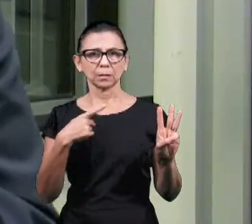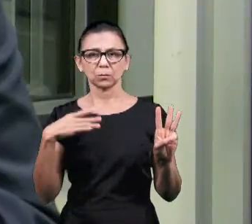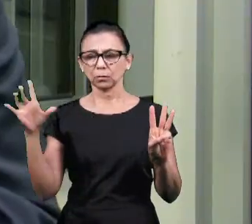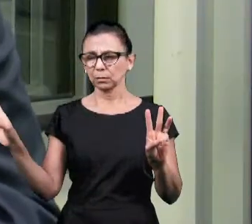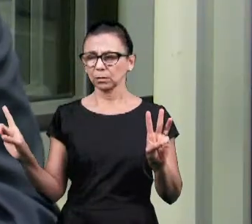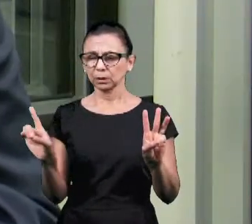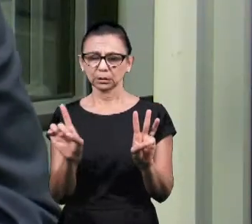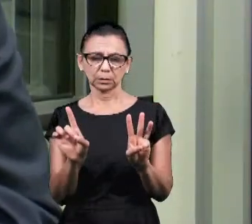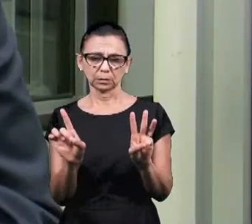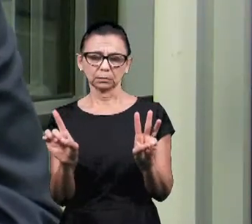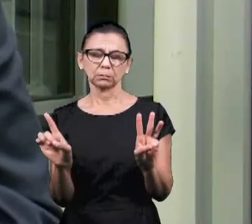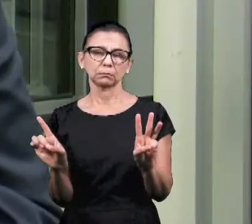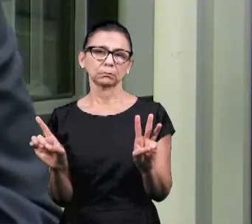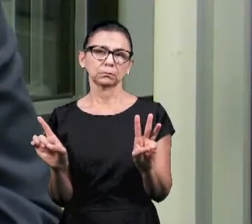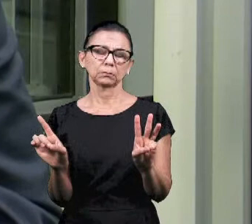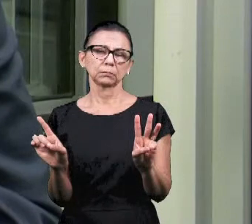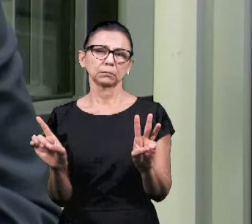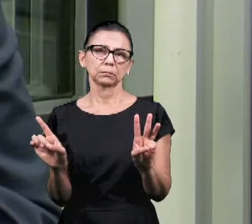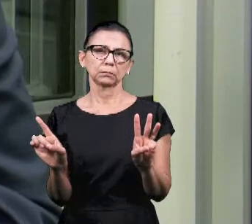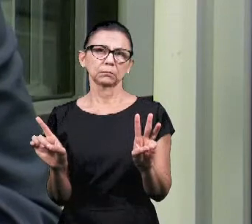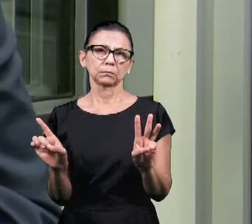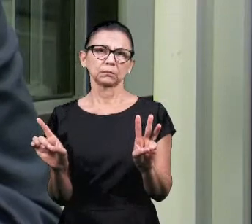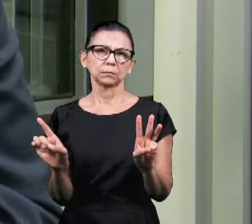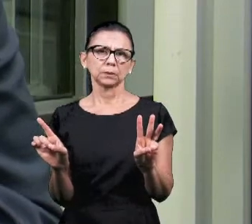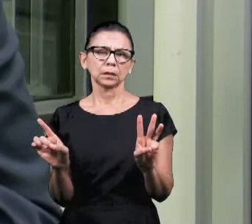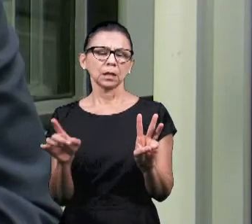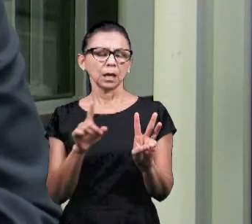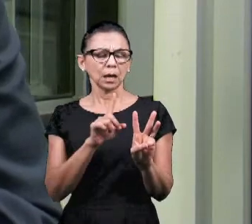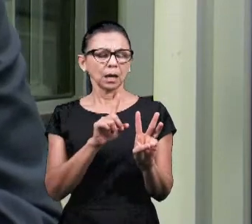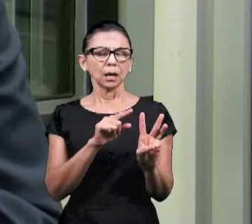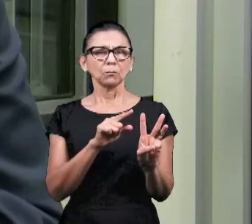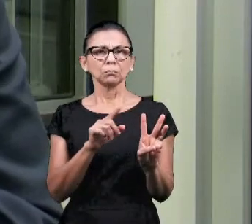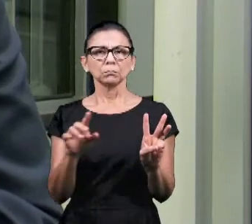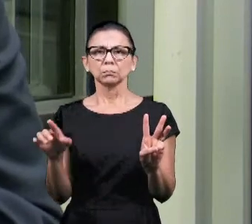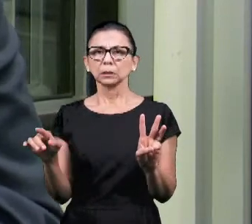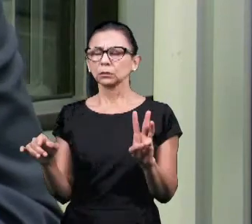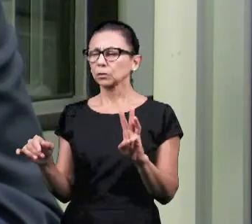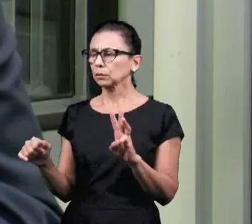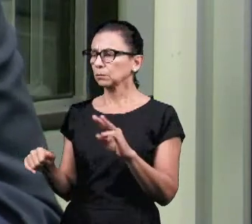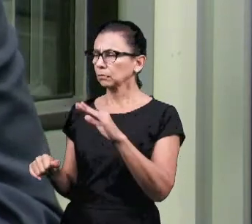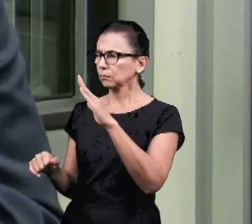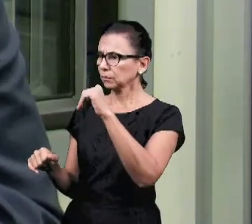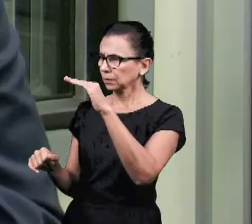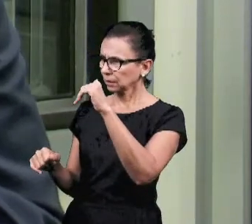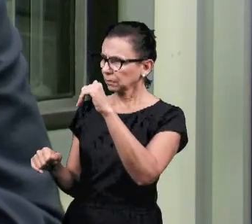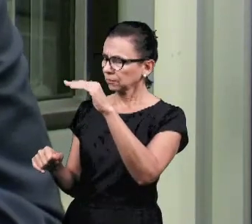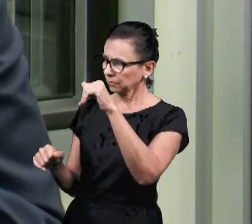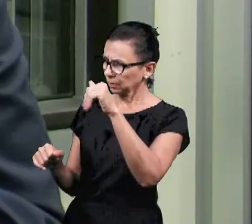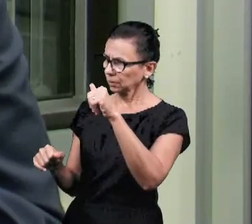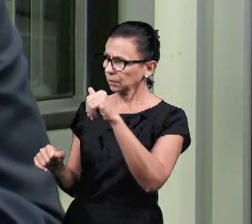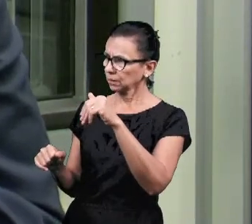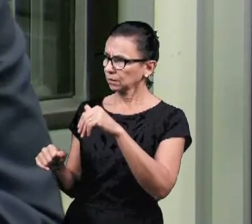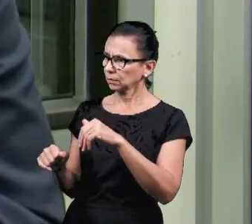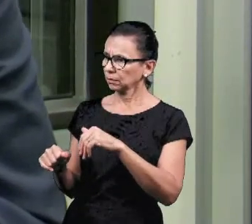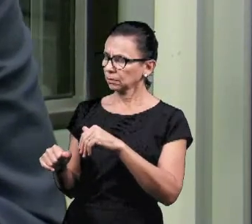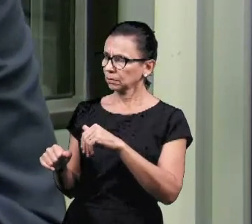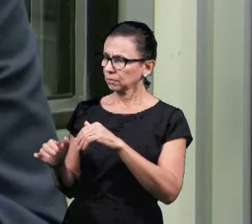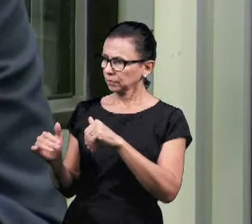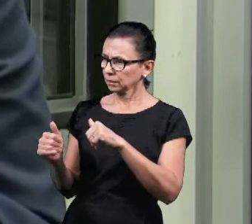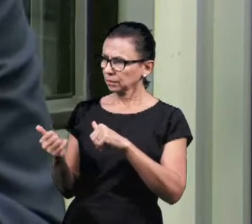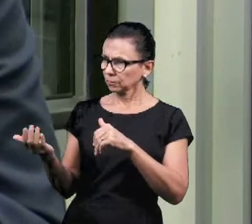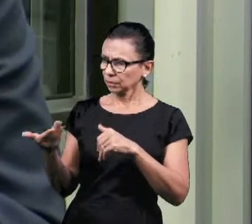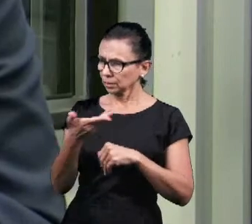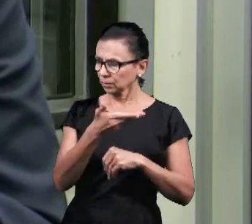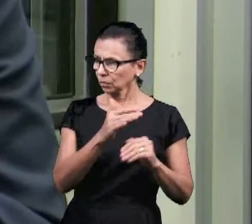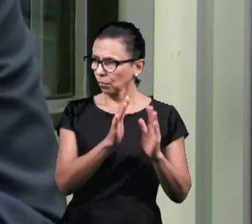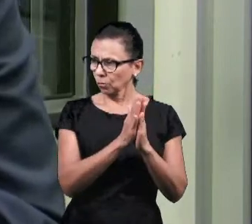né? E um deles me chamou. Ricardo, vem aqui. Nós vamos orar aqui, orar por